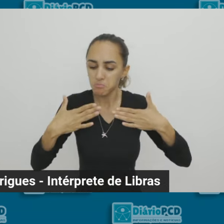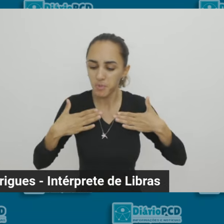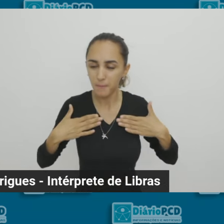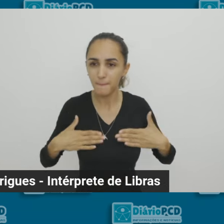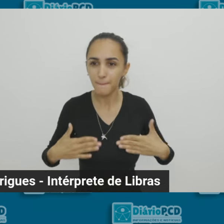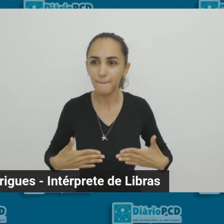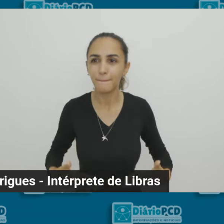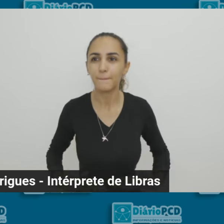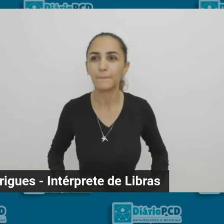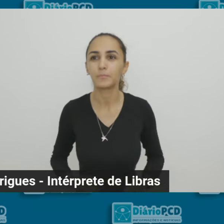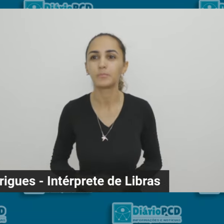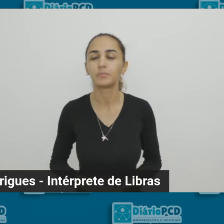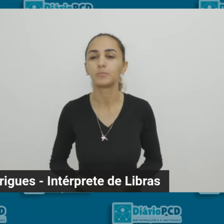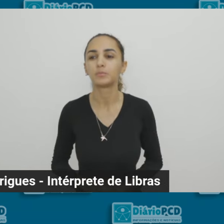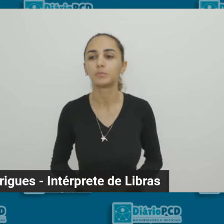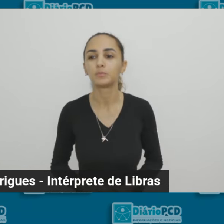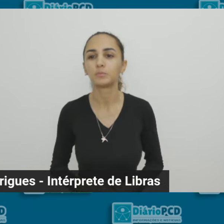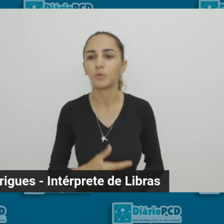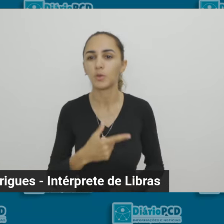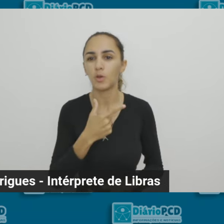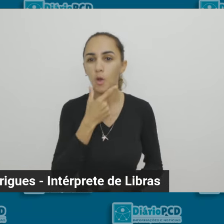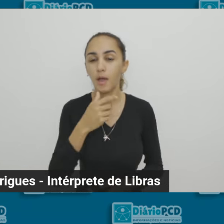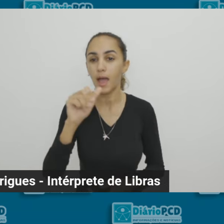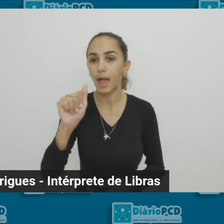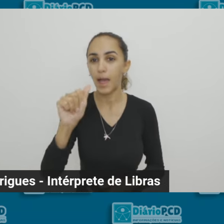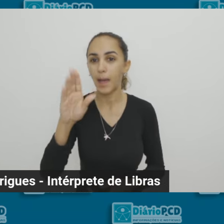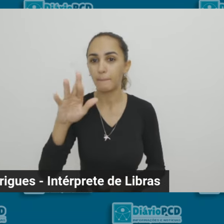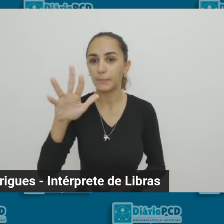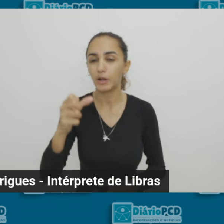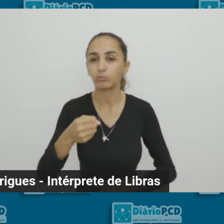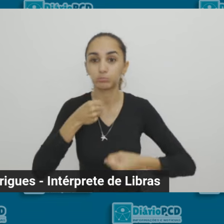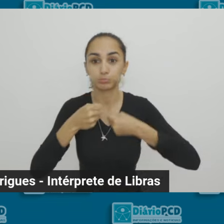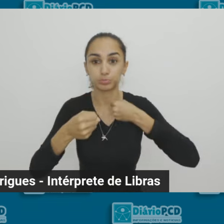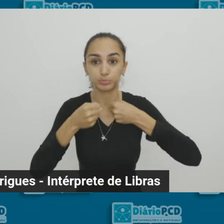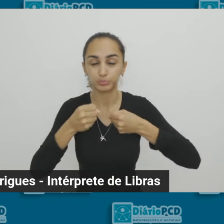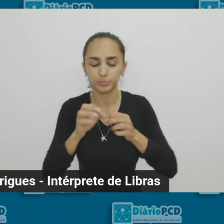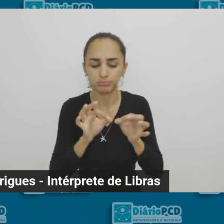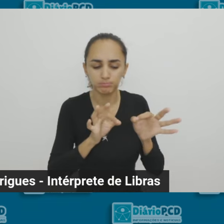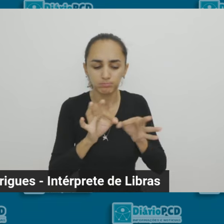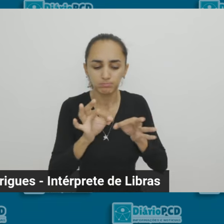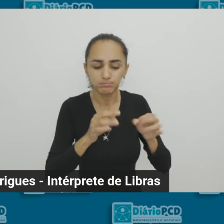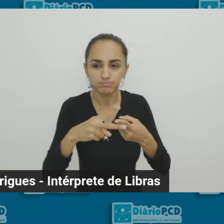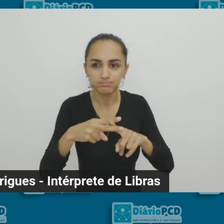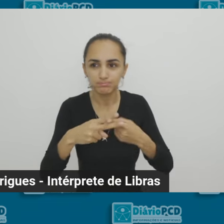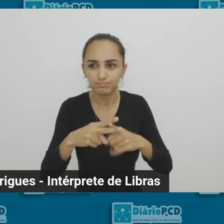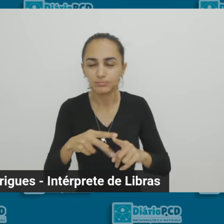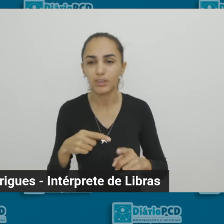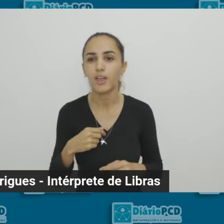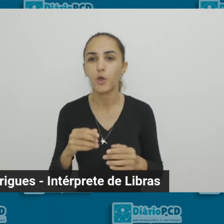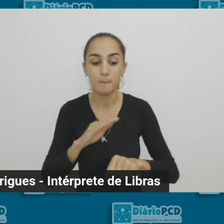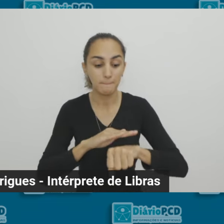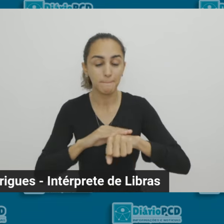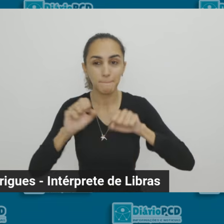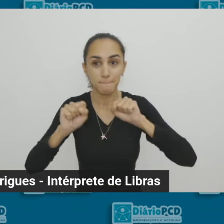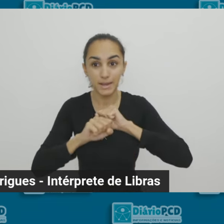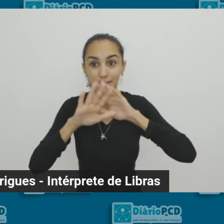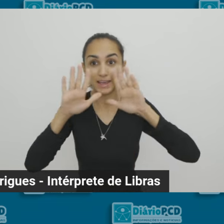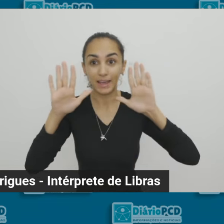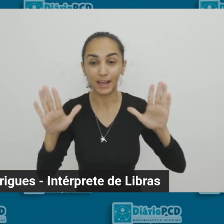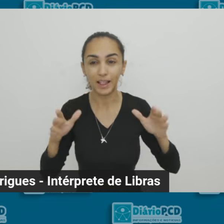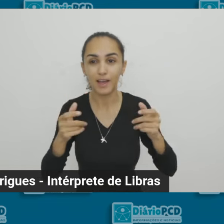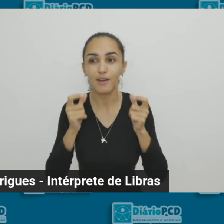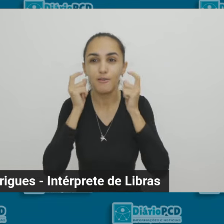autodescrição. Eu sou o Abrão Dibe Júnior, sou jornalista, estou editor do Diário PCD, sou um homem de pele clara, pele lisa, barba